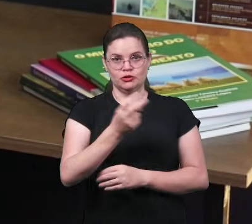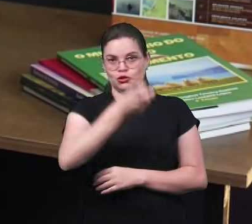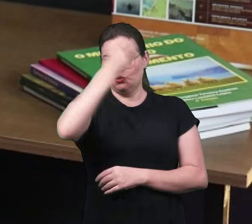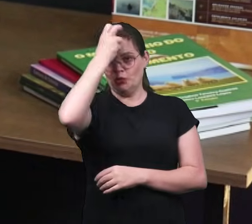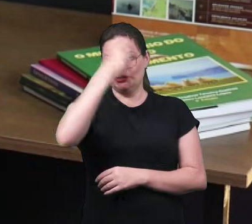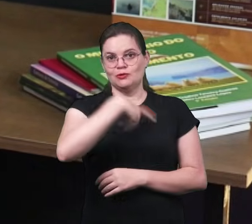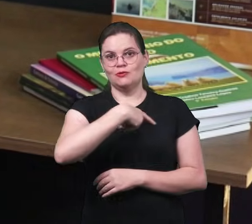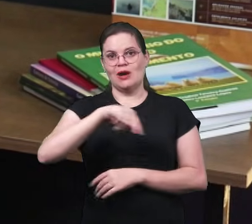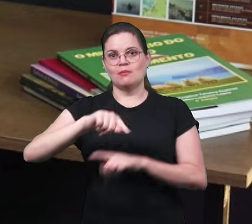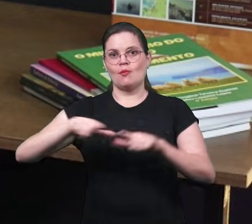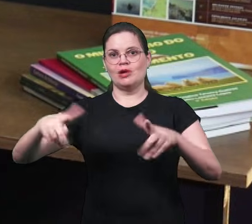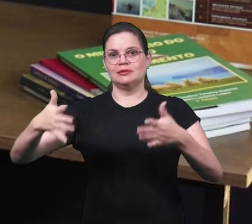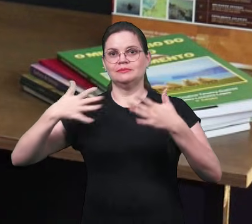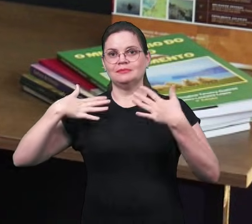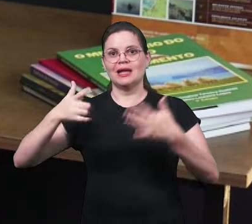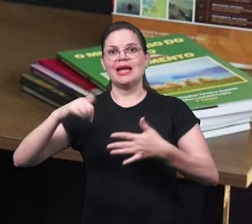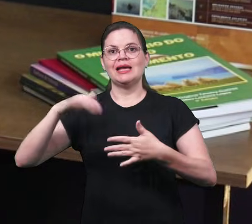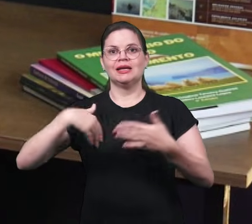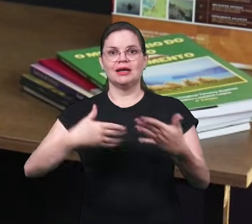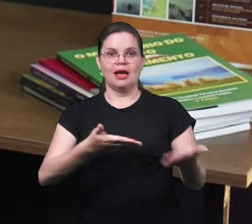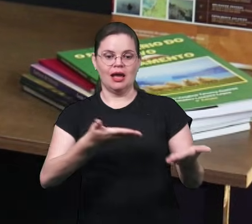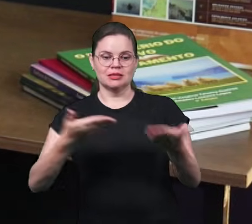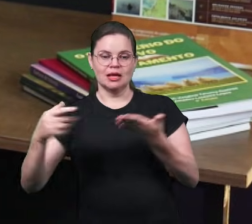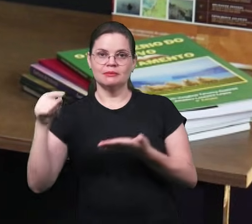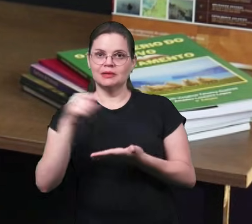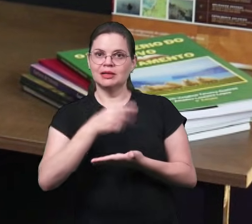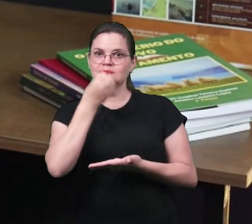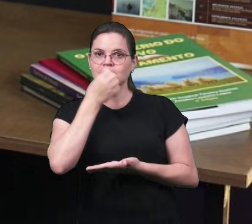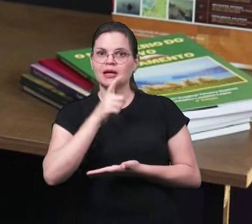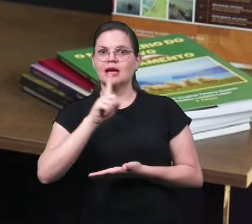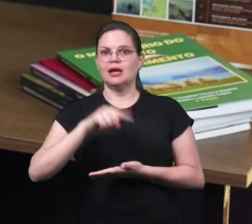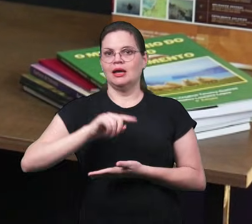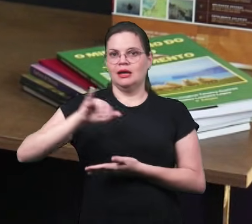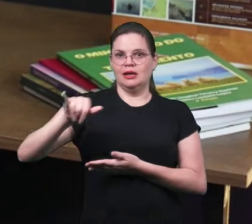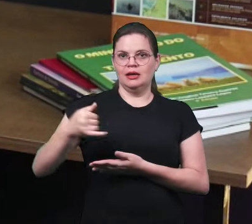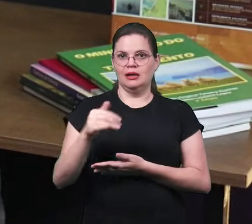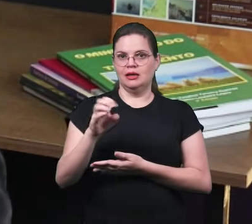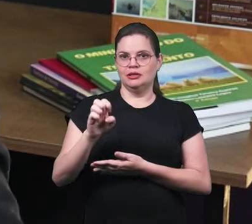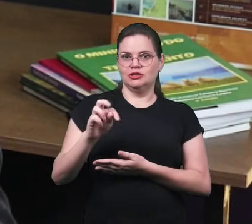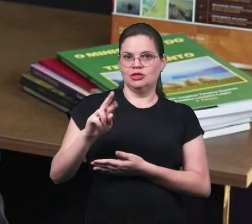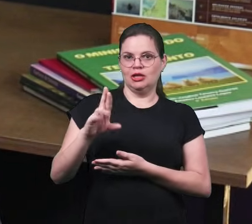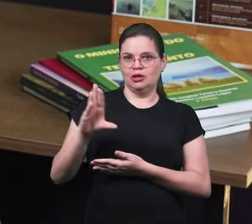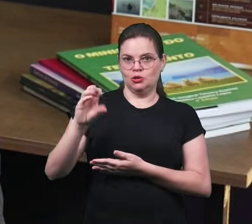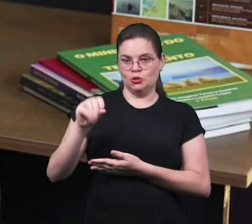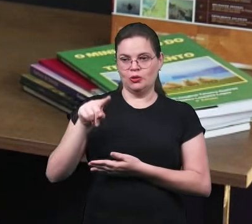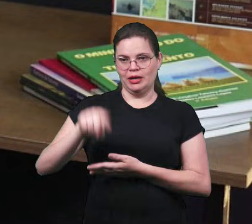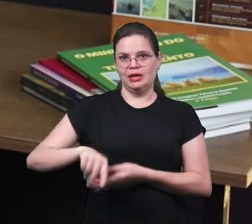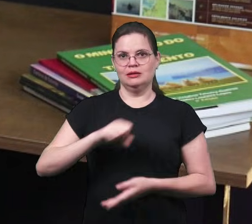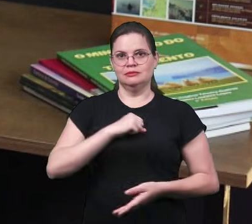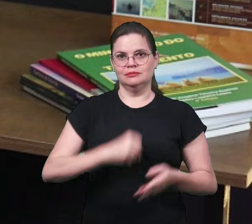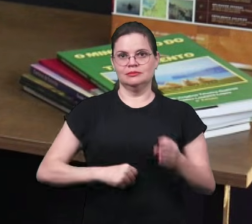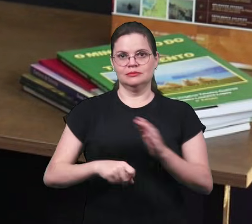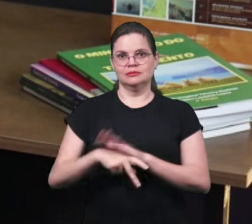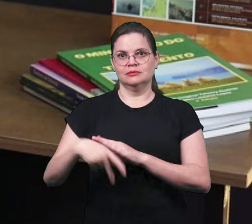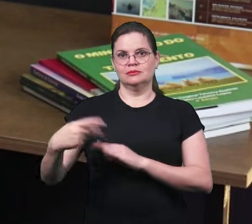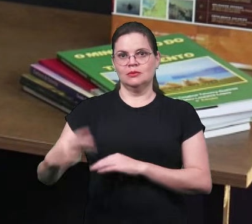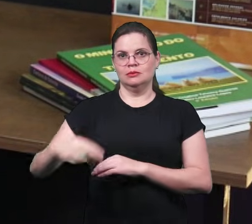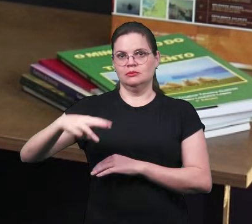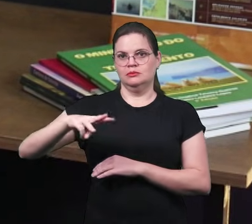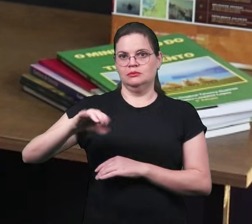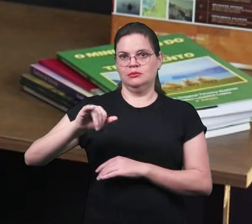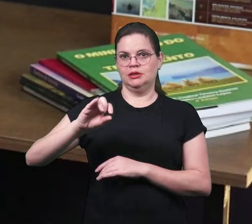E quem vai recebê-lo é Jetro, né? O sacerdote de Midian. Sim. Então, nessa fuga de Moisés